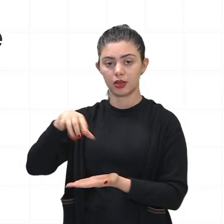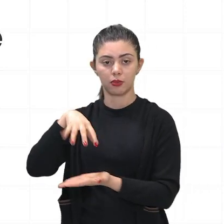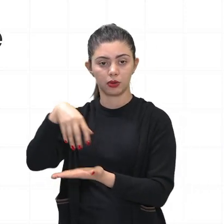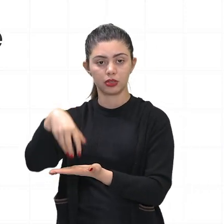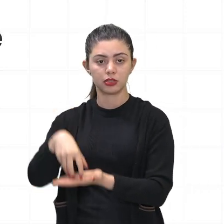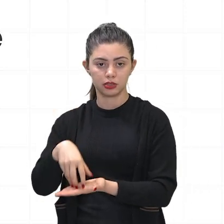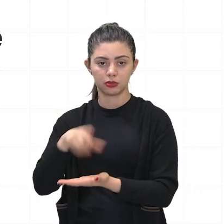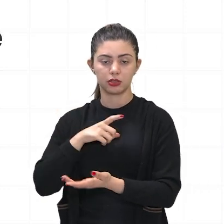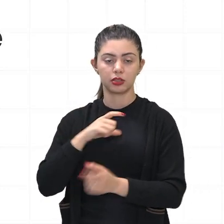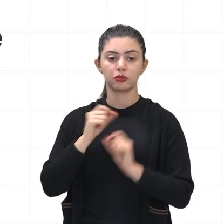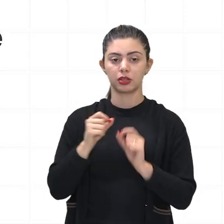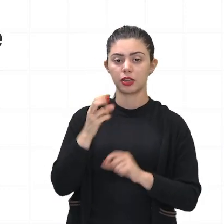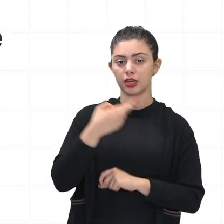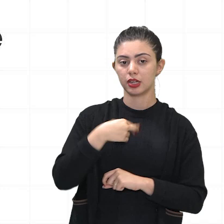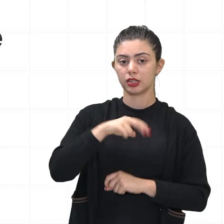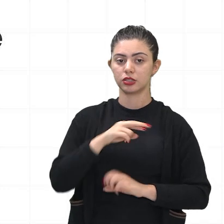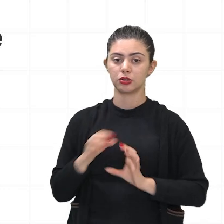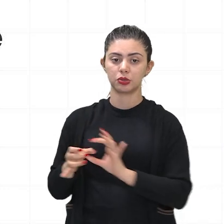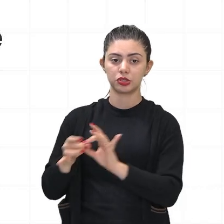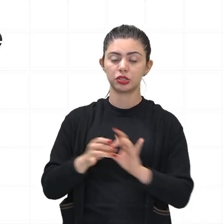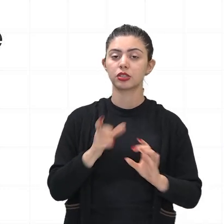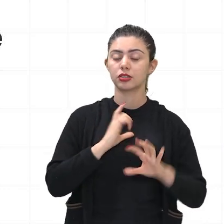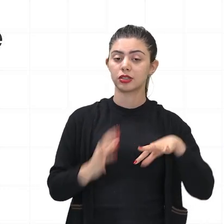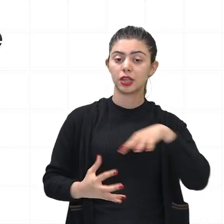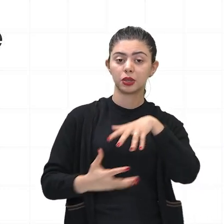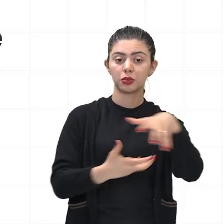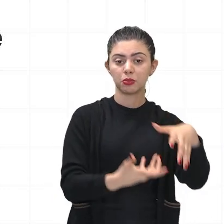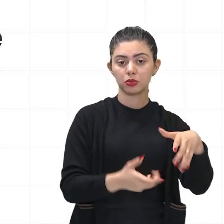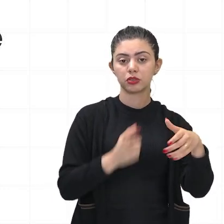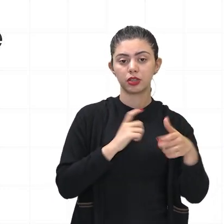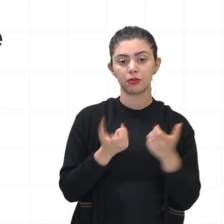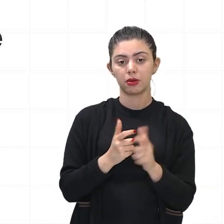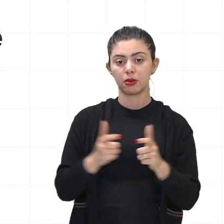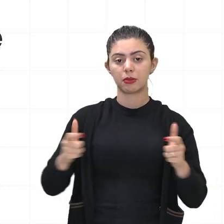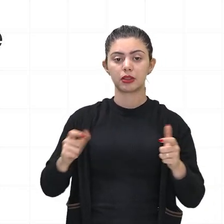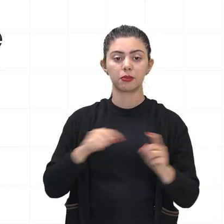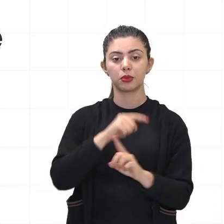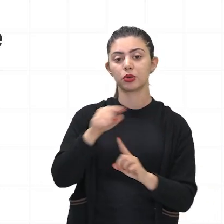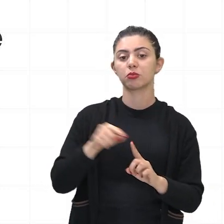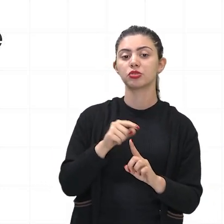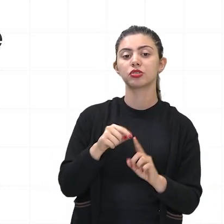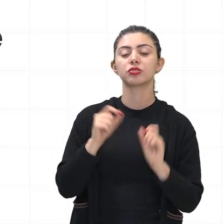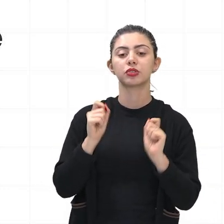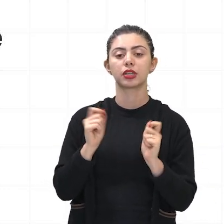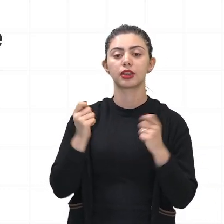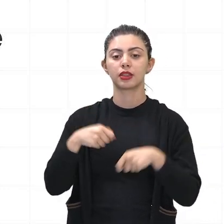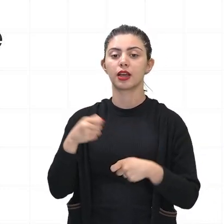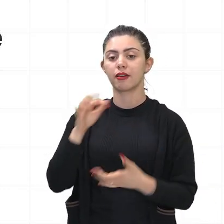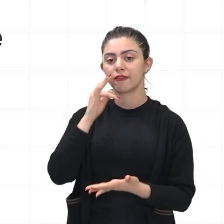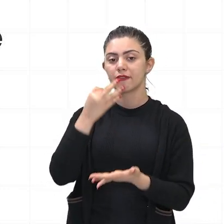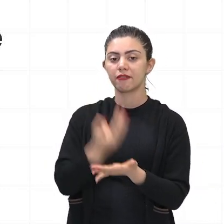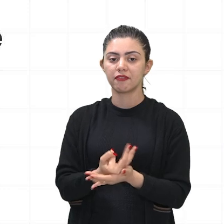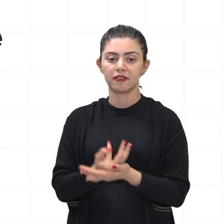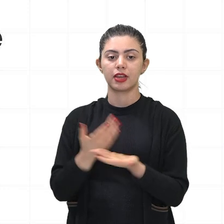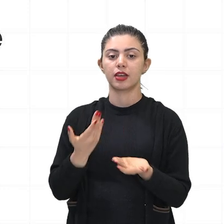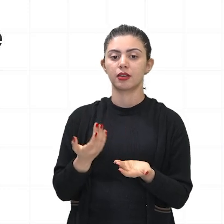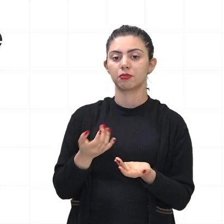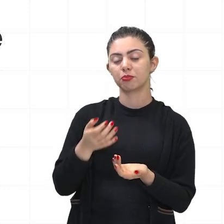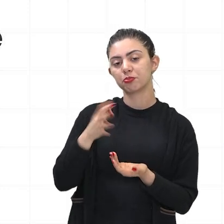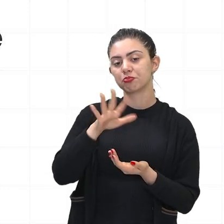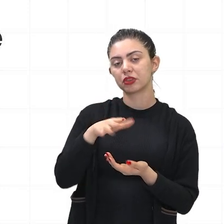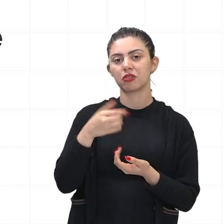é a iniciativa das Religiões Unidas, que é uma comunidade global em crescimento, dedicada a promover a cooperação permanente e cotidiana entre